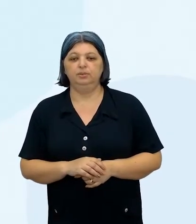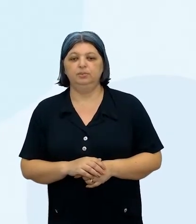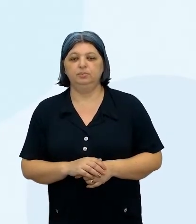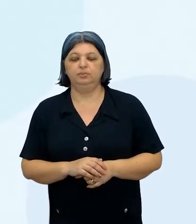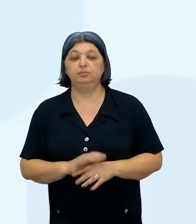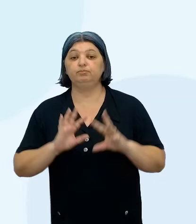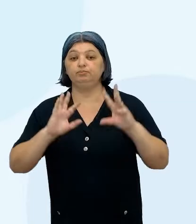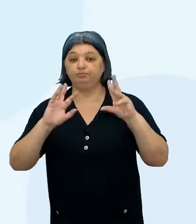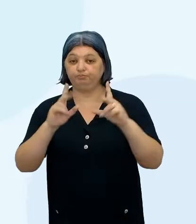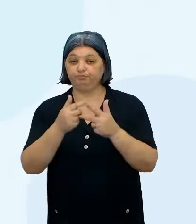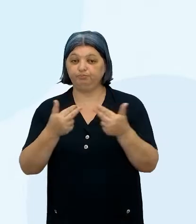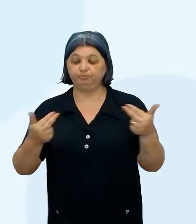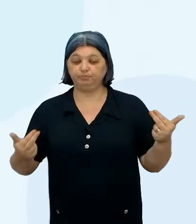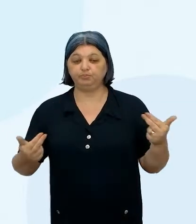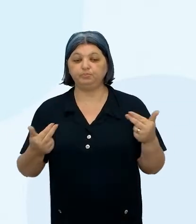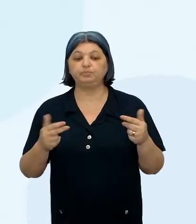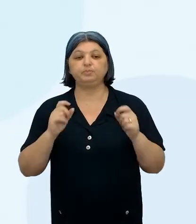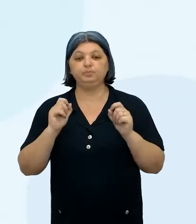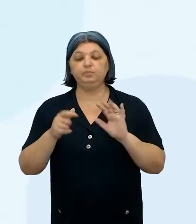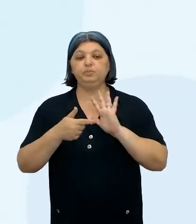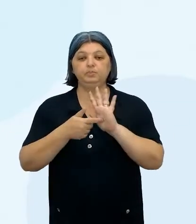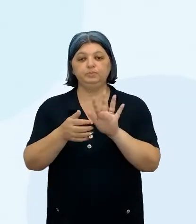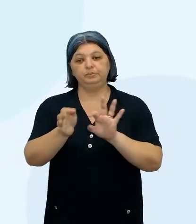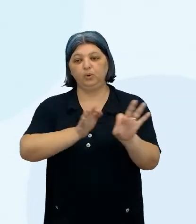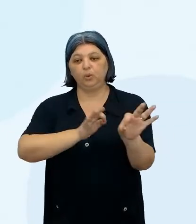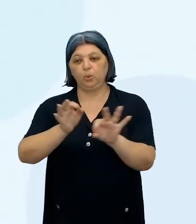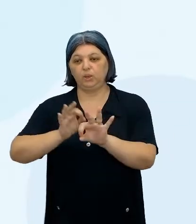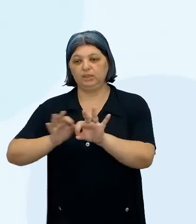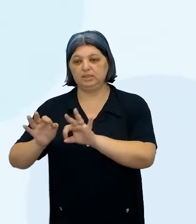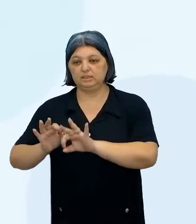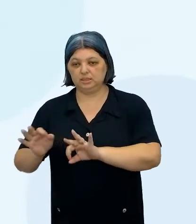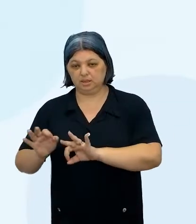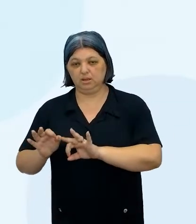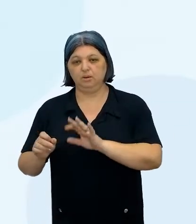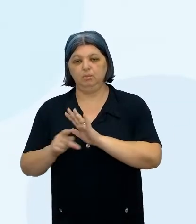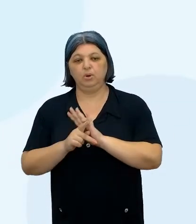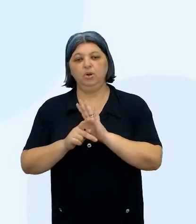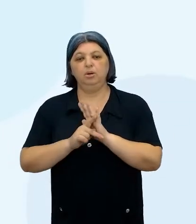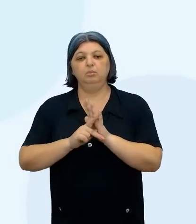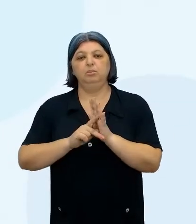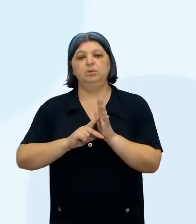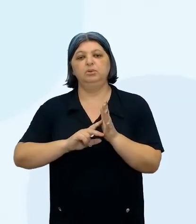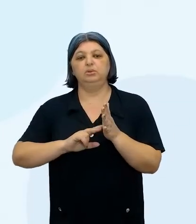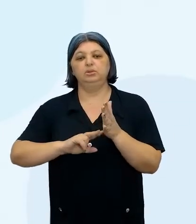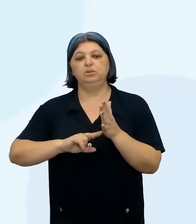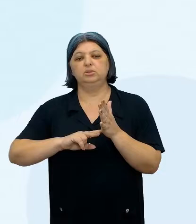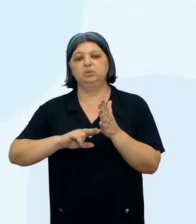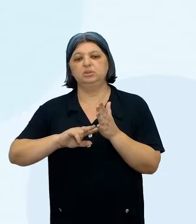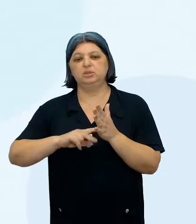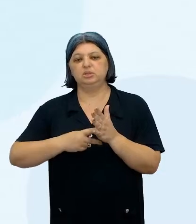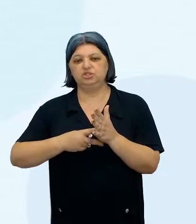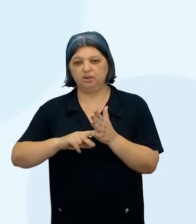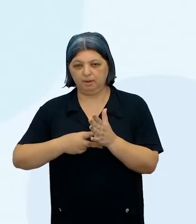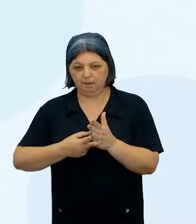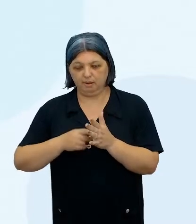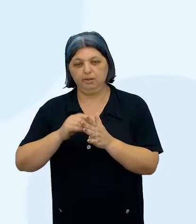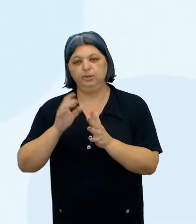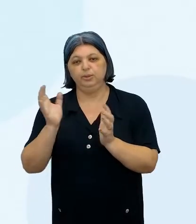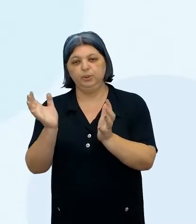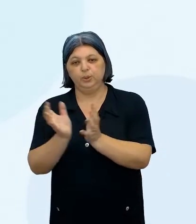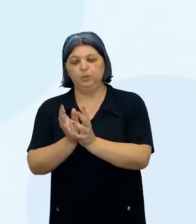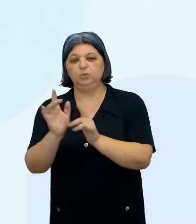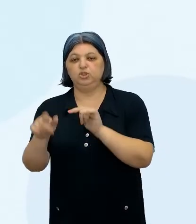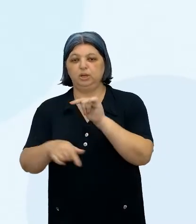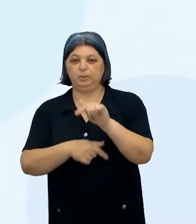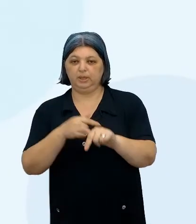isso tudo é que dá margem para a organização do que mesmo dos sindicatos, dessas organizações dos trabalhadores. Então,